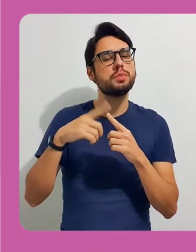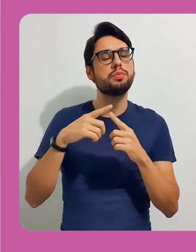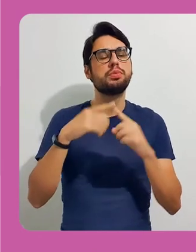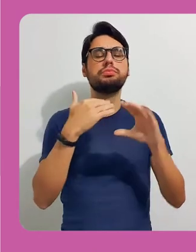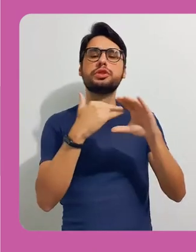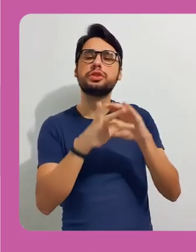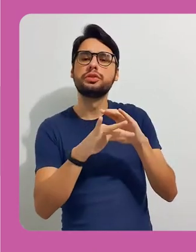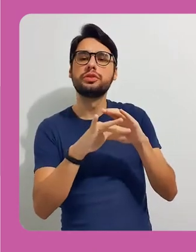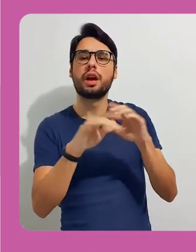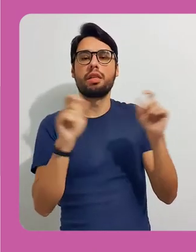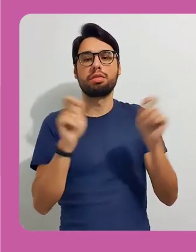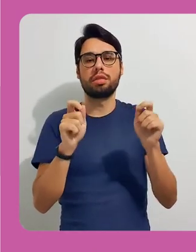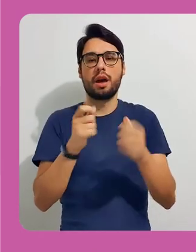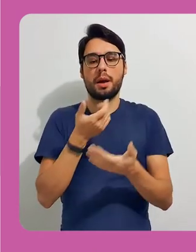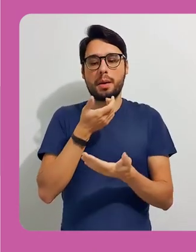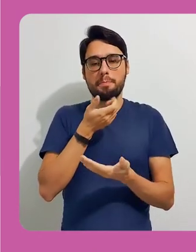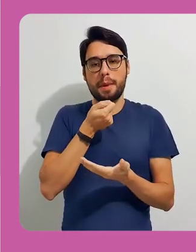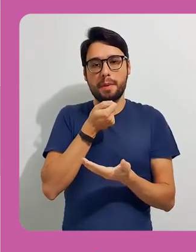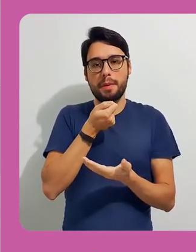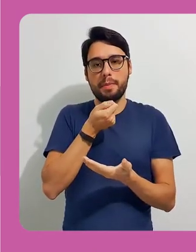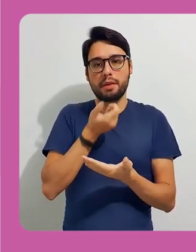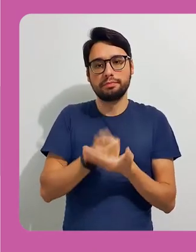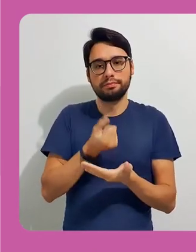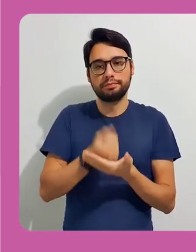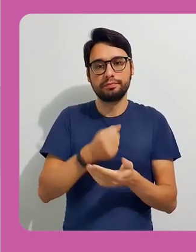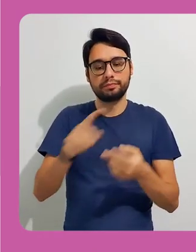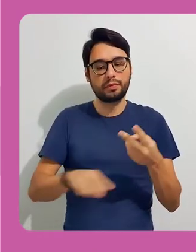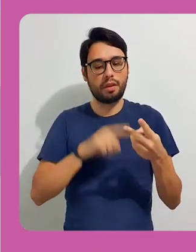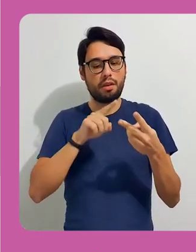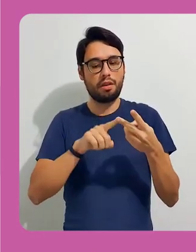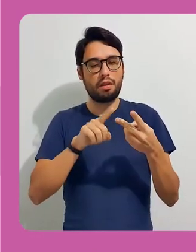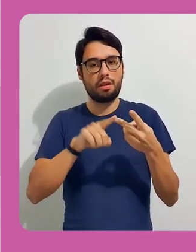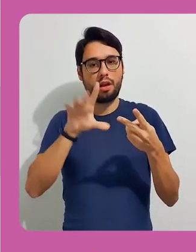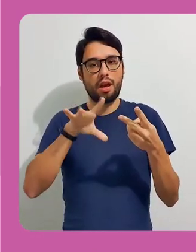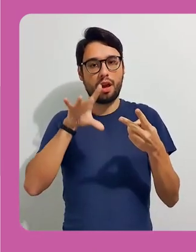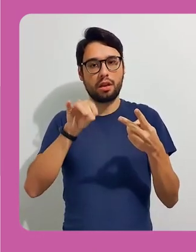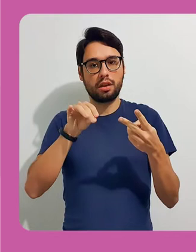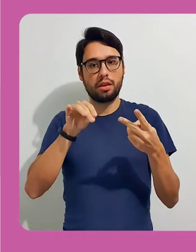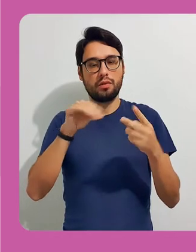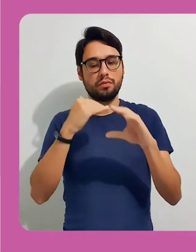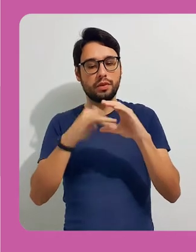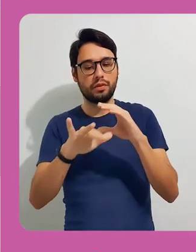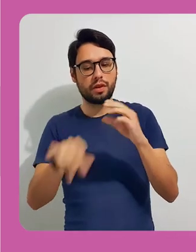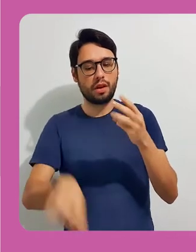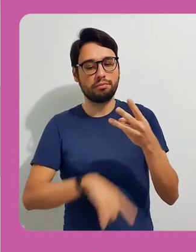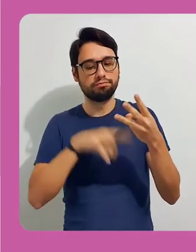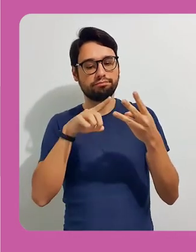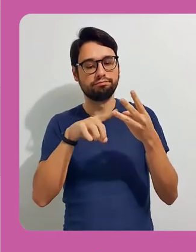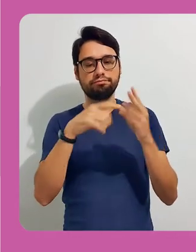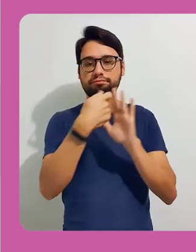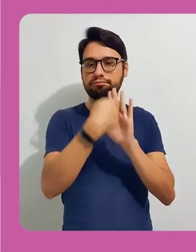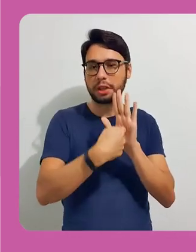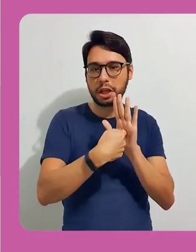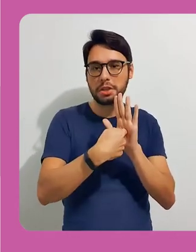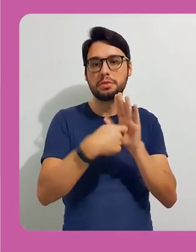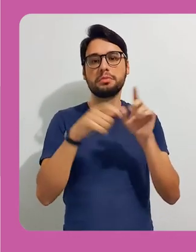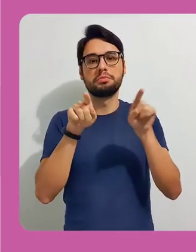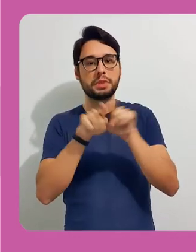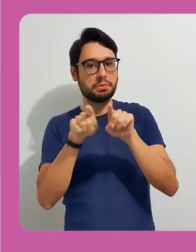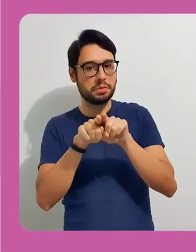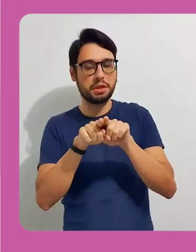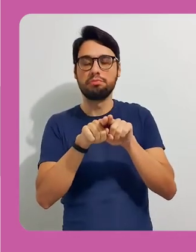os tipos de envio como eu falei para vocês vocês podem ele os alunos podem fazer uma gravação de áudio podem enviar um arquivo